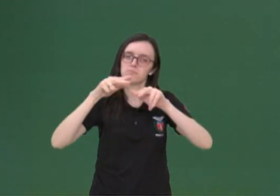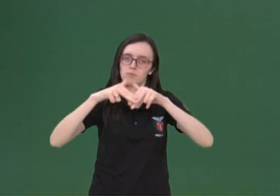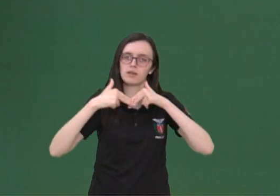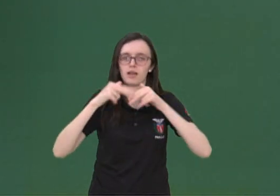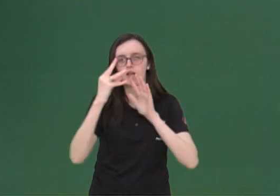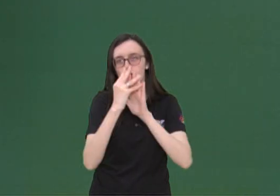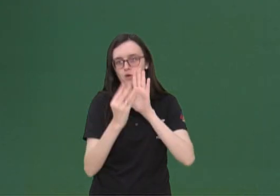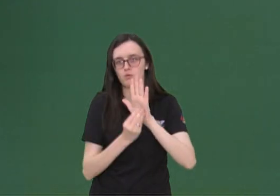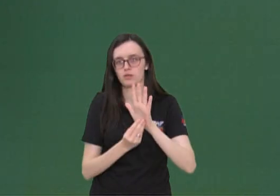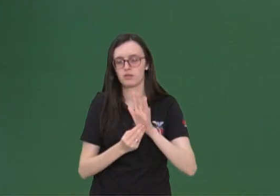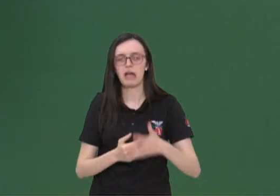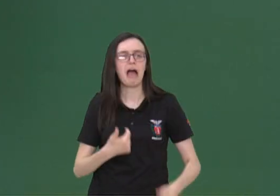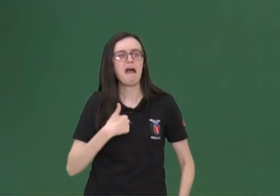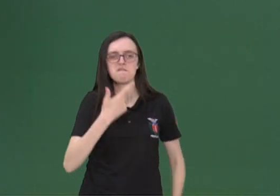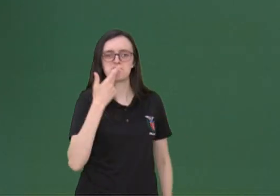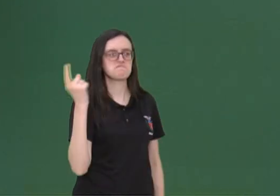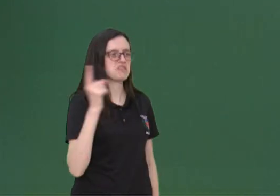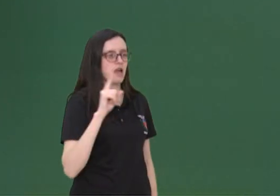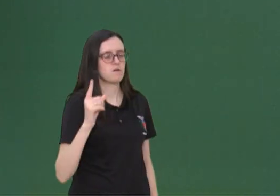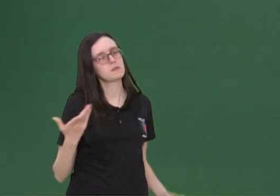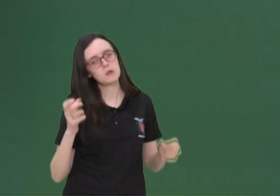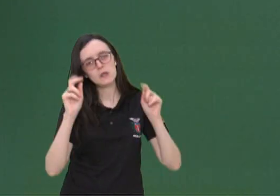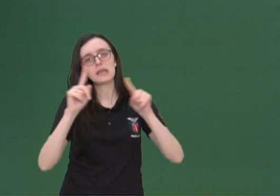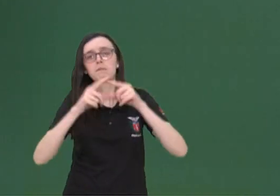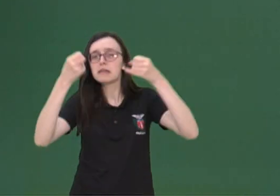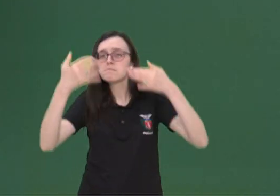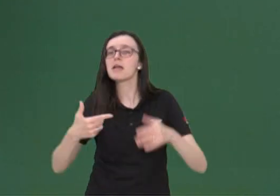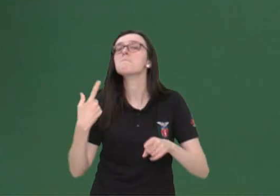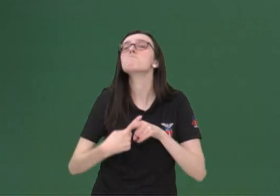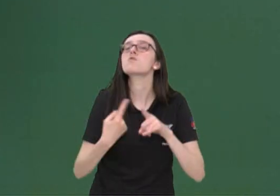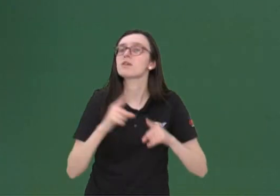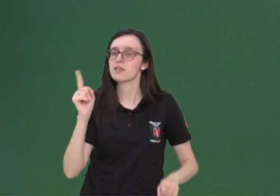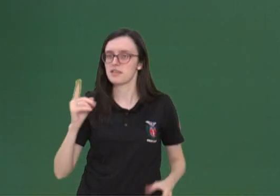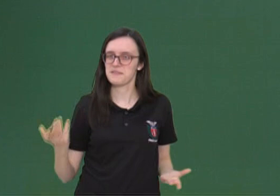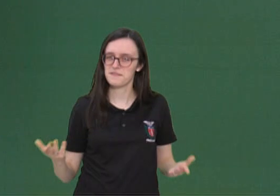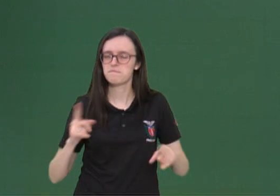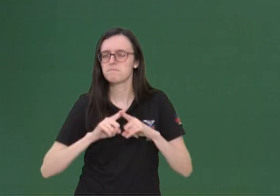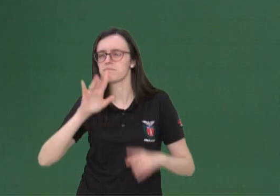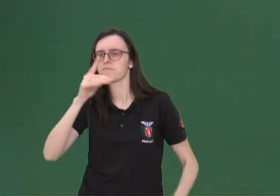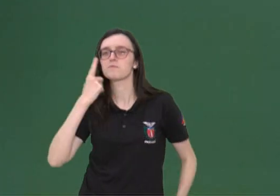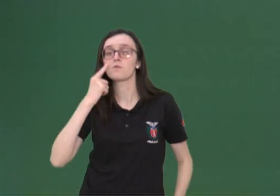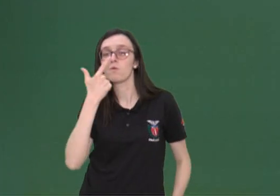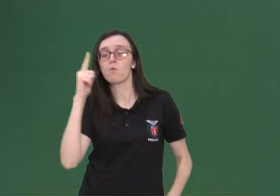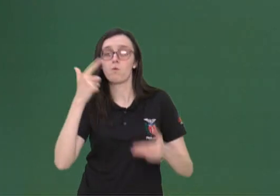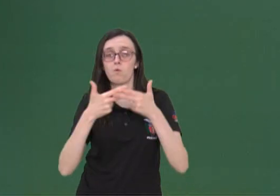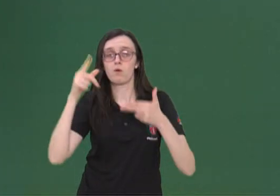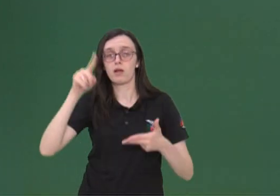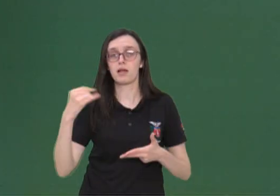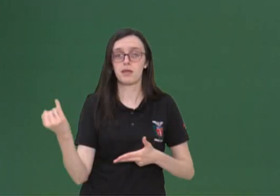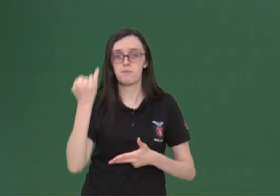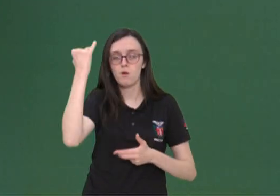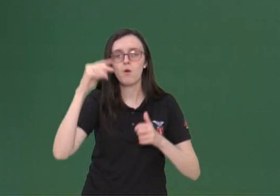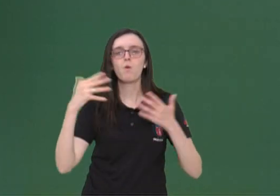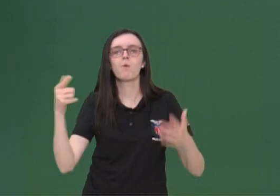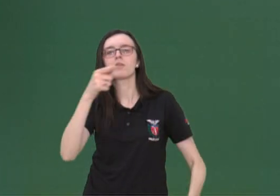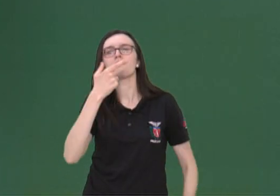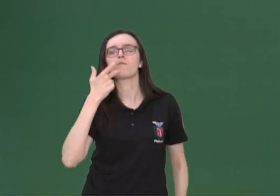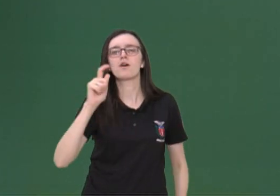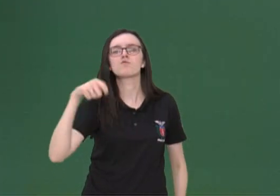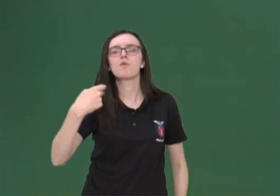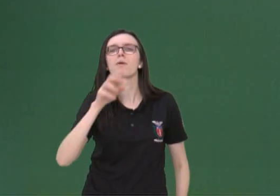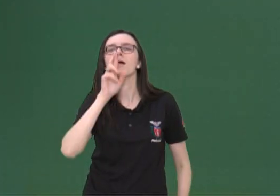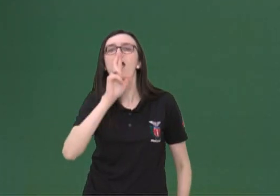Quem disse que não, aí vai ter que dizer por que não, né? Mas vejam, outra coisa que é importante quando vocês fazem